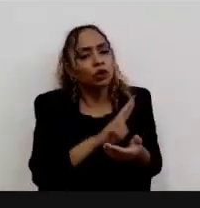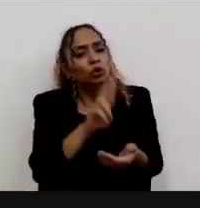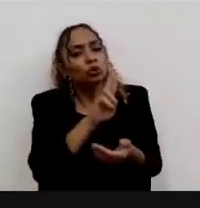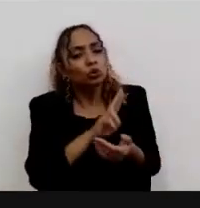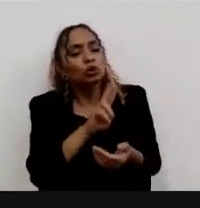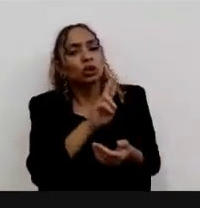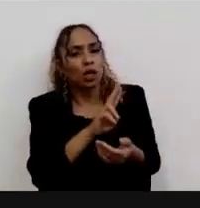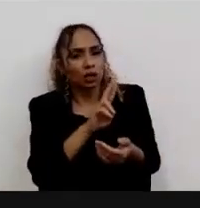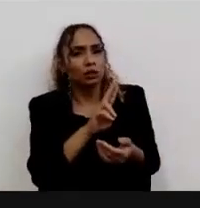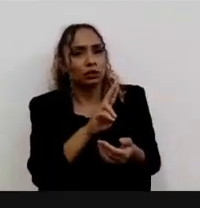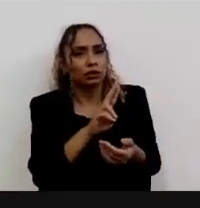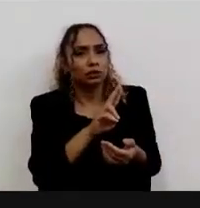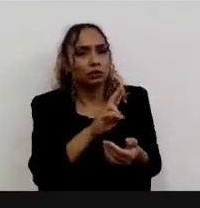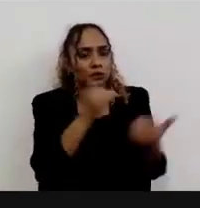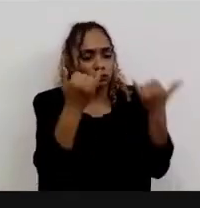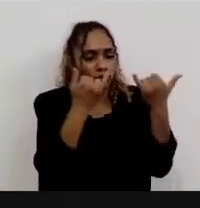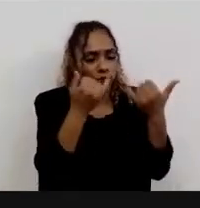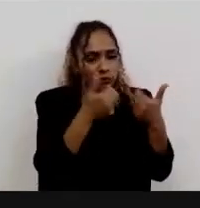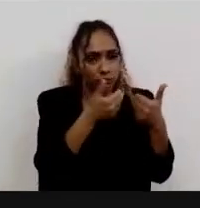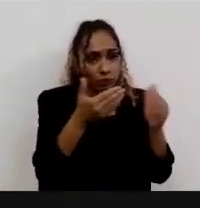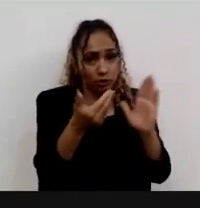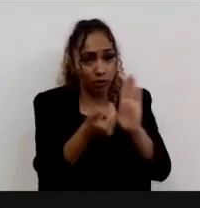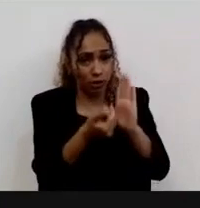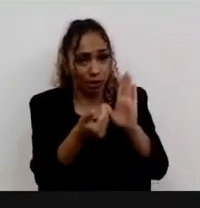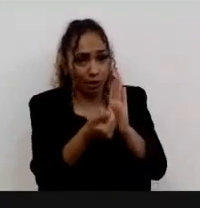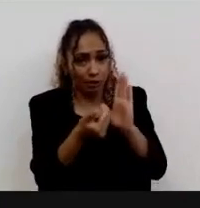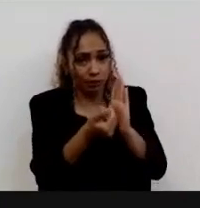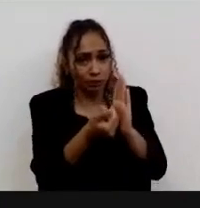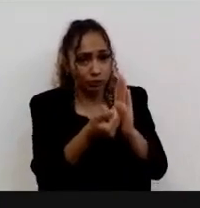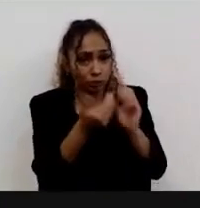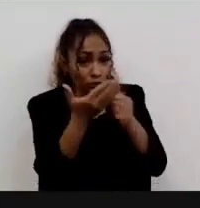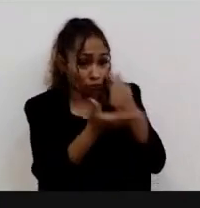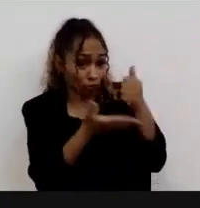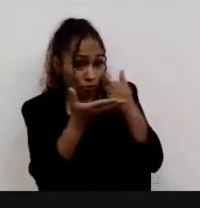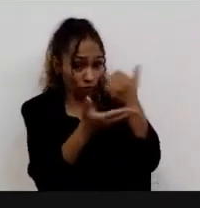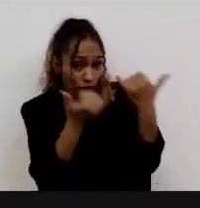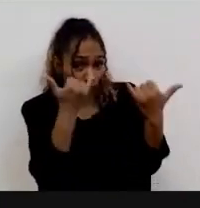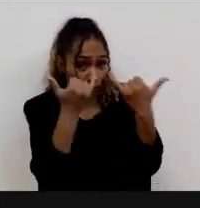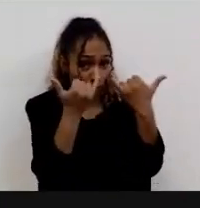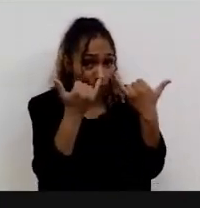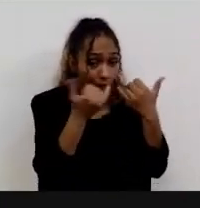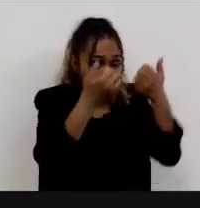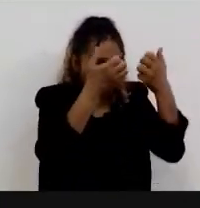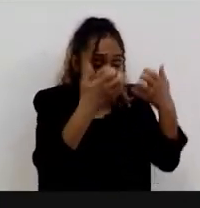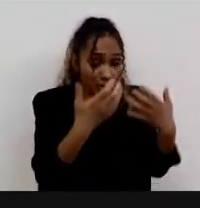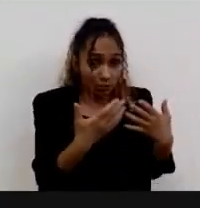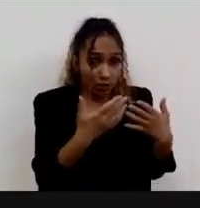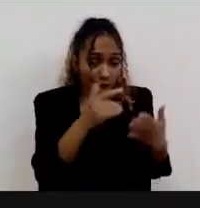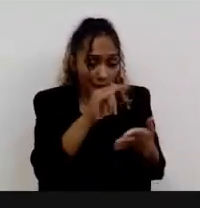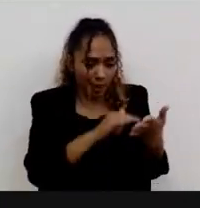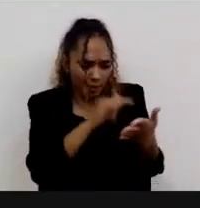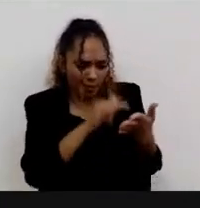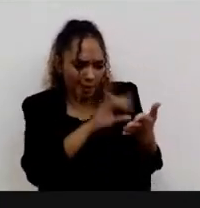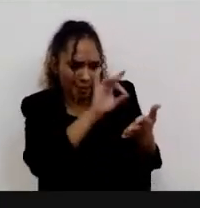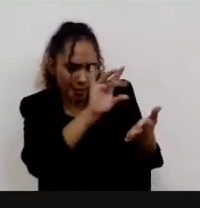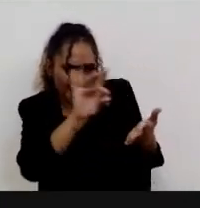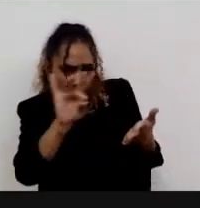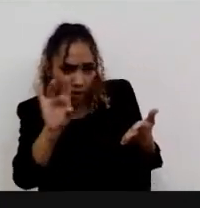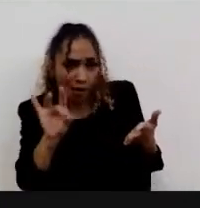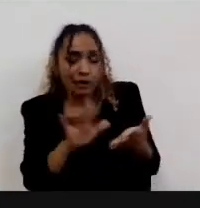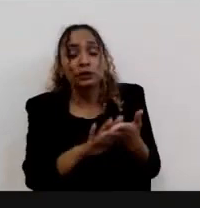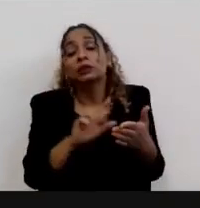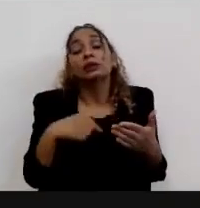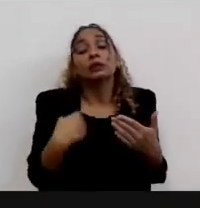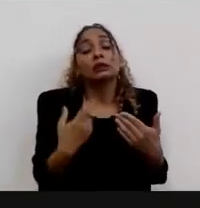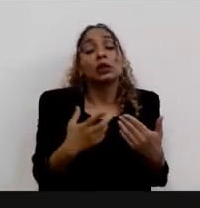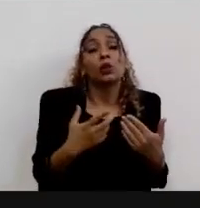utilizar esses dados abertos da Câmara como metadados, ou seja, como informações de descrição daqueles documentos. Então, a